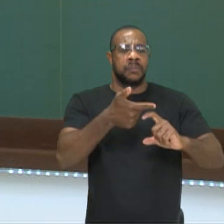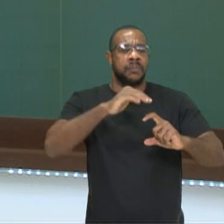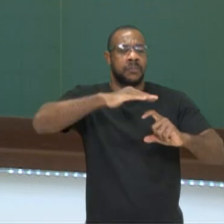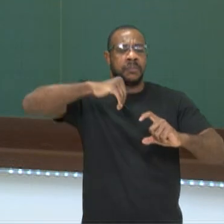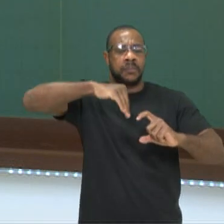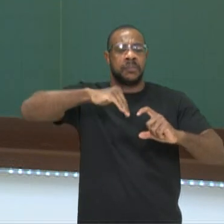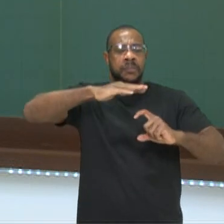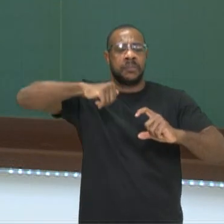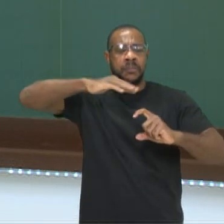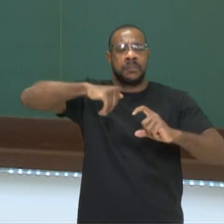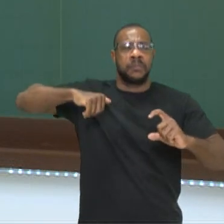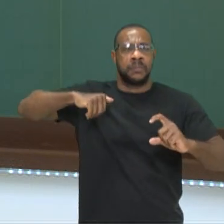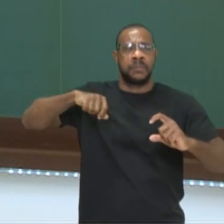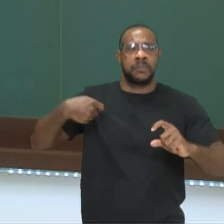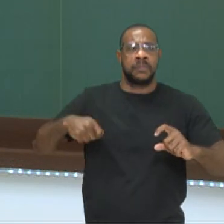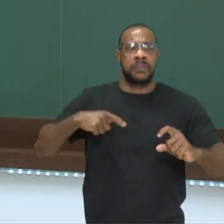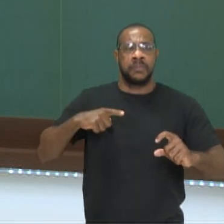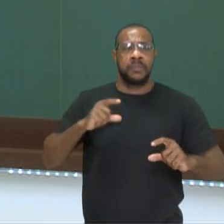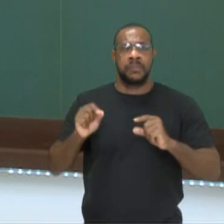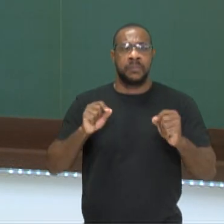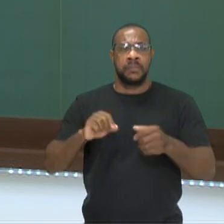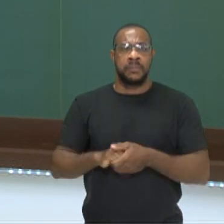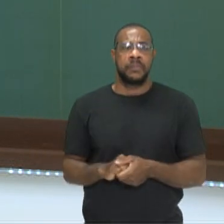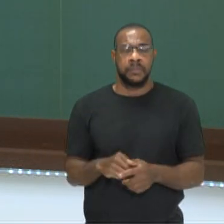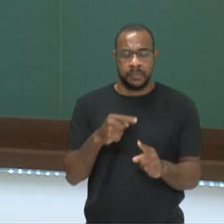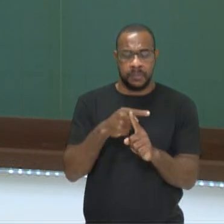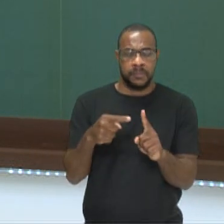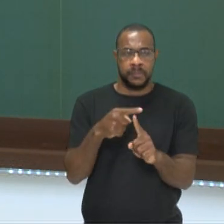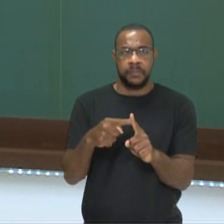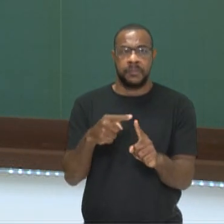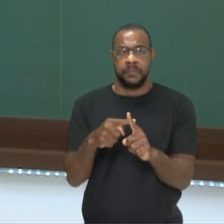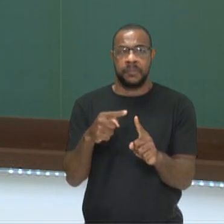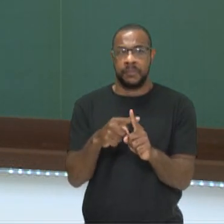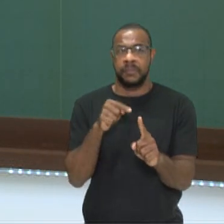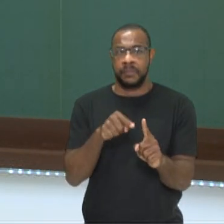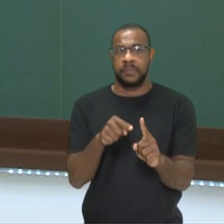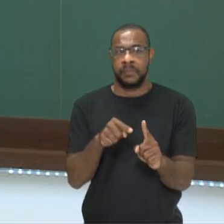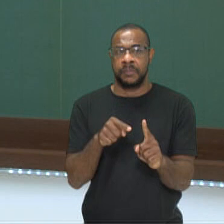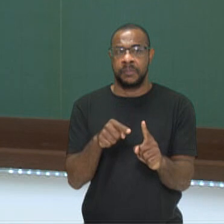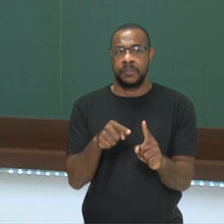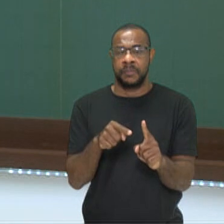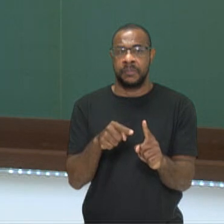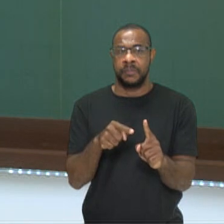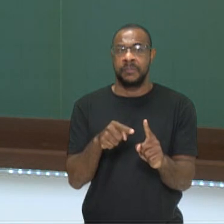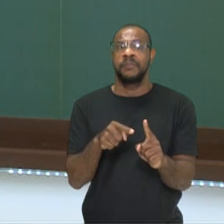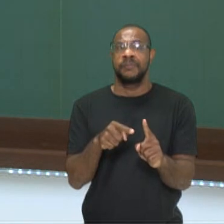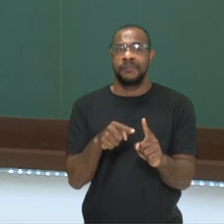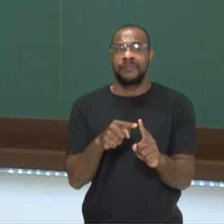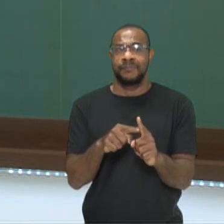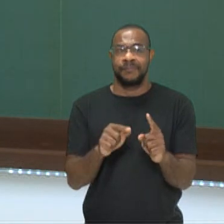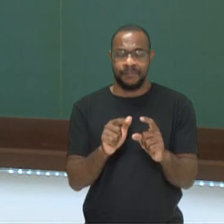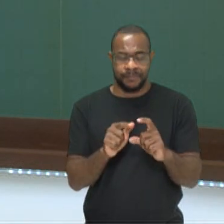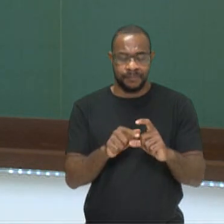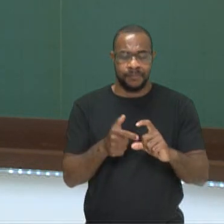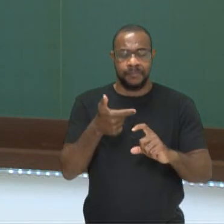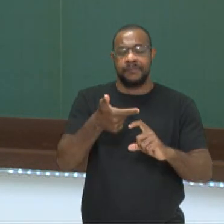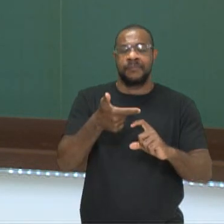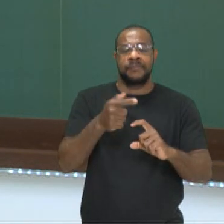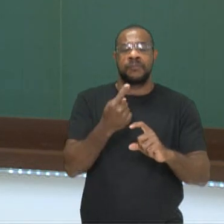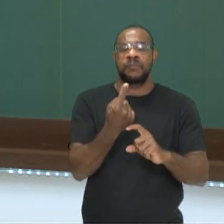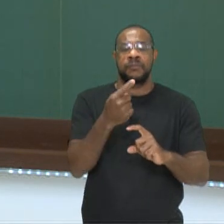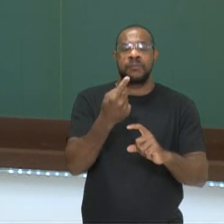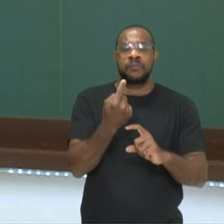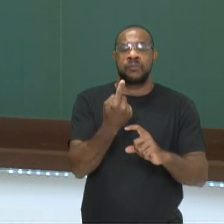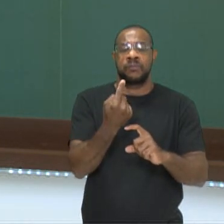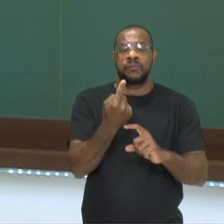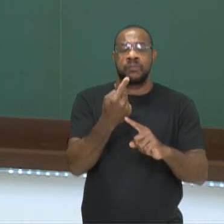meio dos dois lados. Elevando a meio, tudo isso aqui elevado a meio, esse 2 some. E quando eu elevo algum